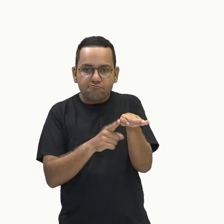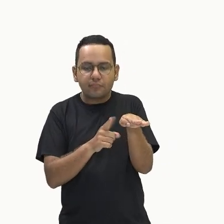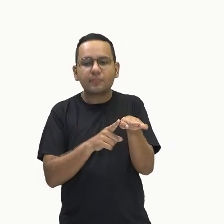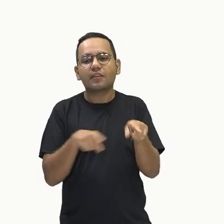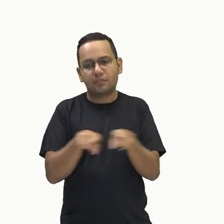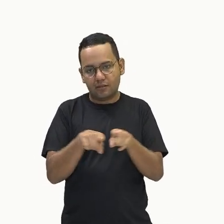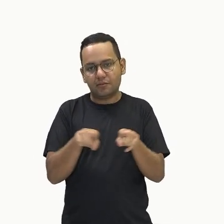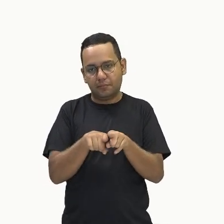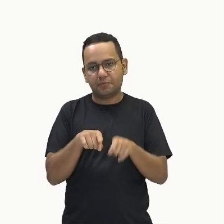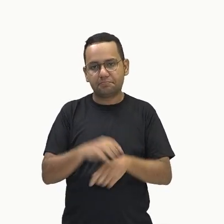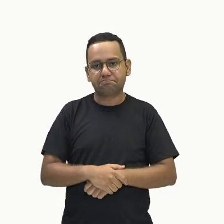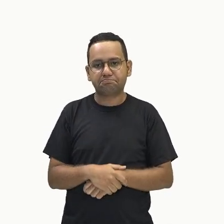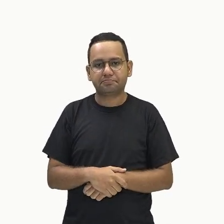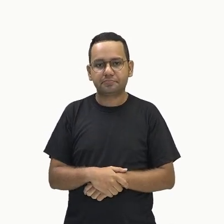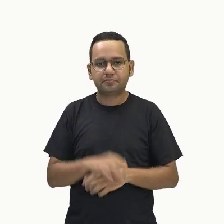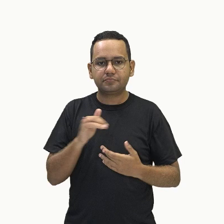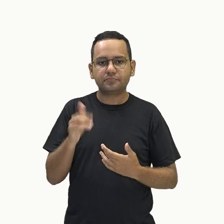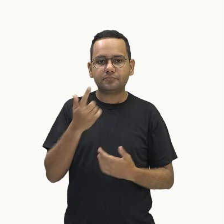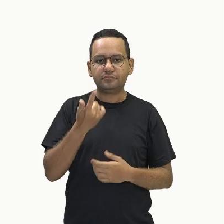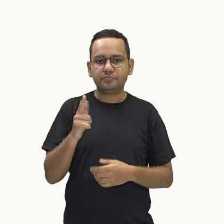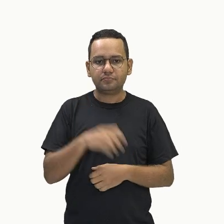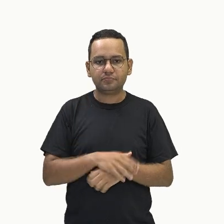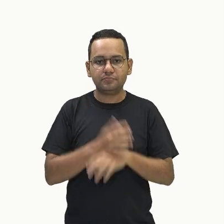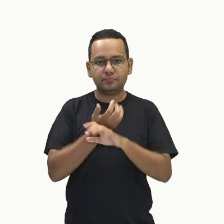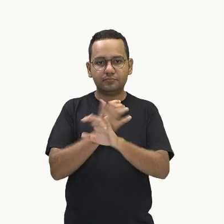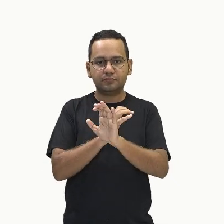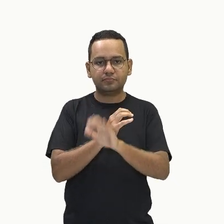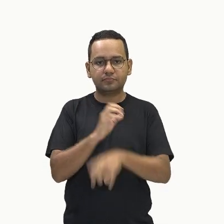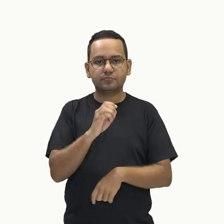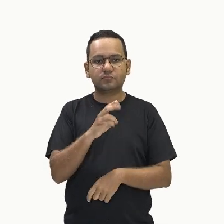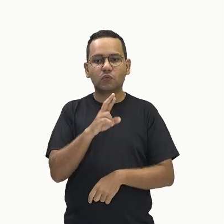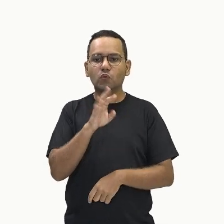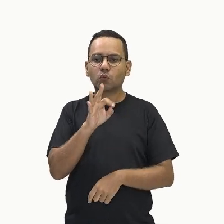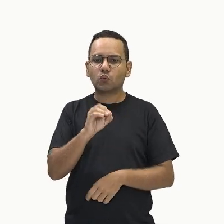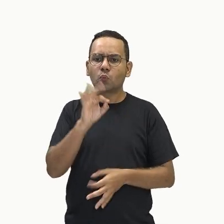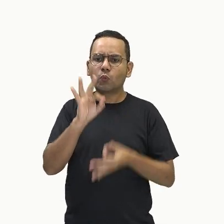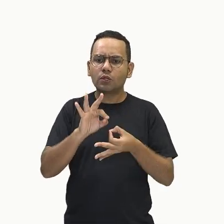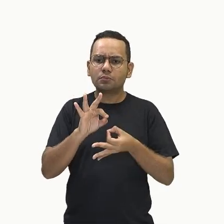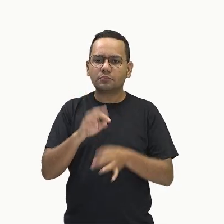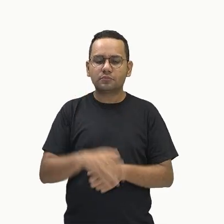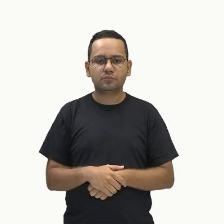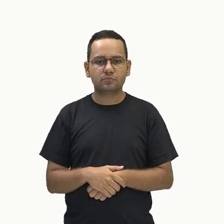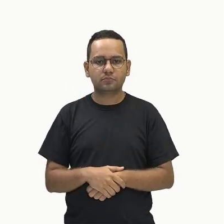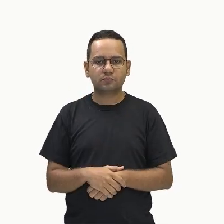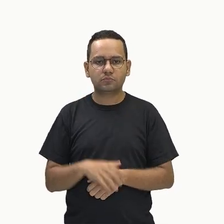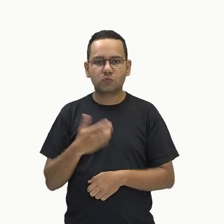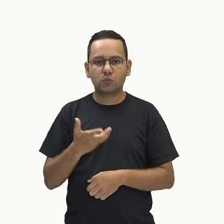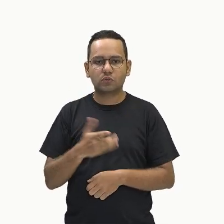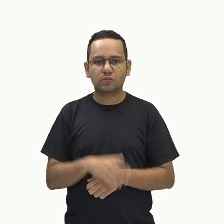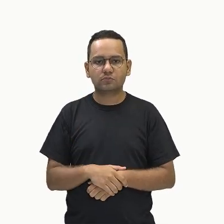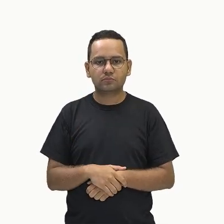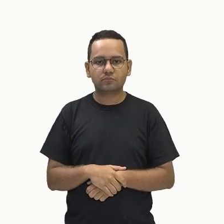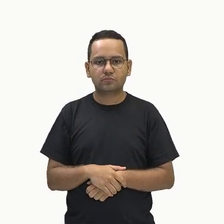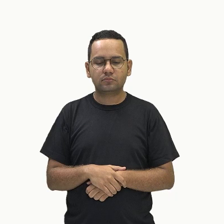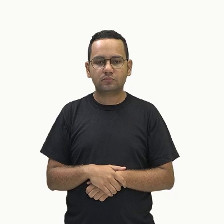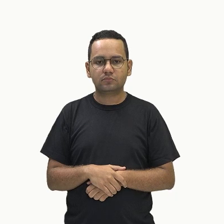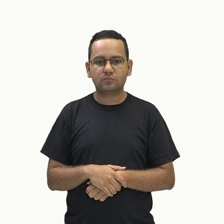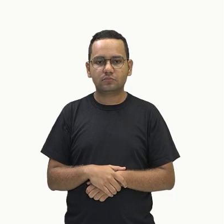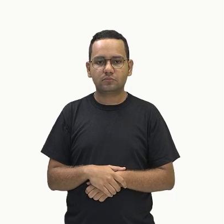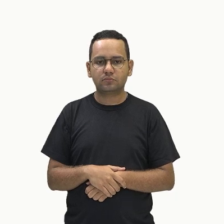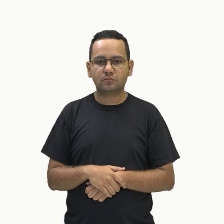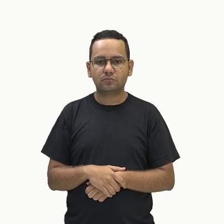E temos os ossos curtos, que são, em todas as suas